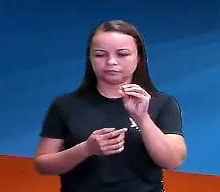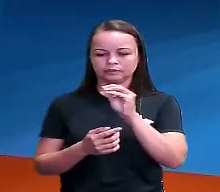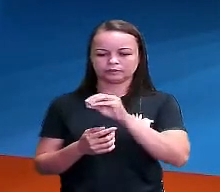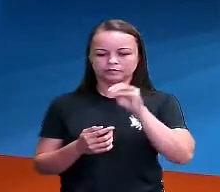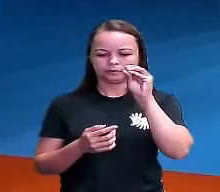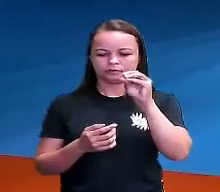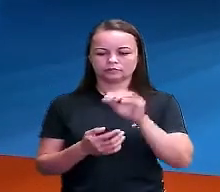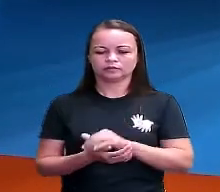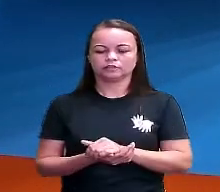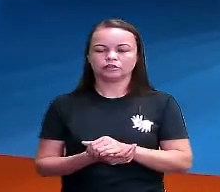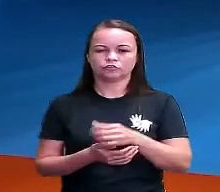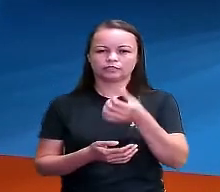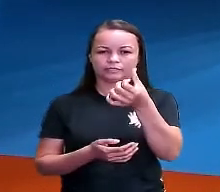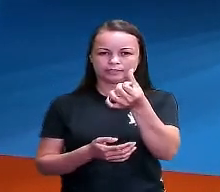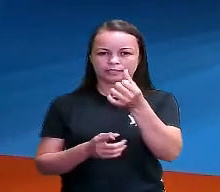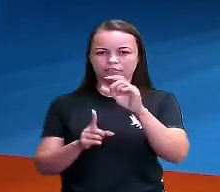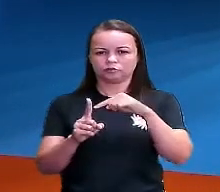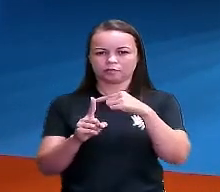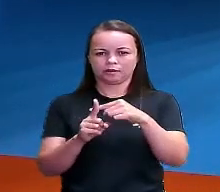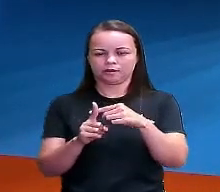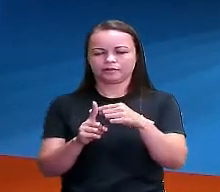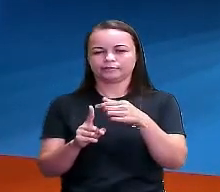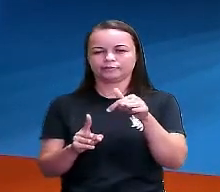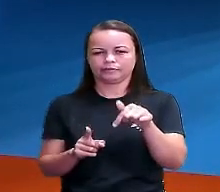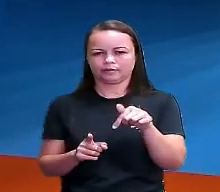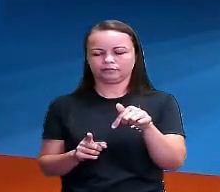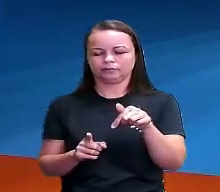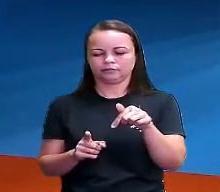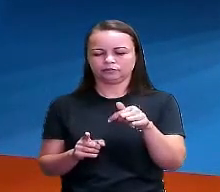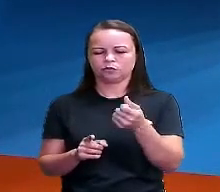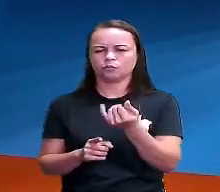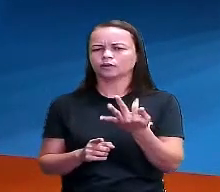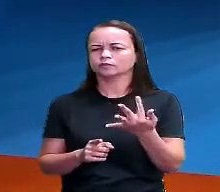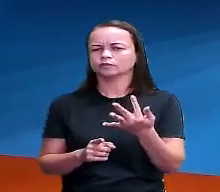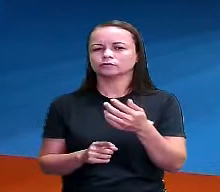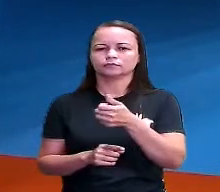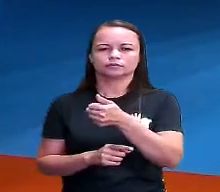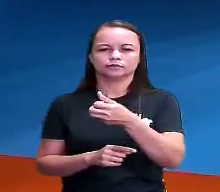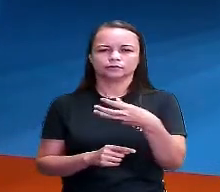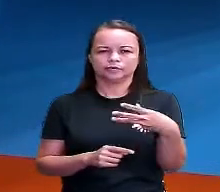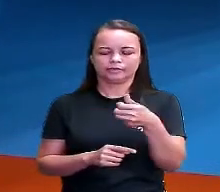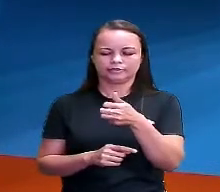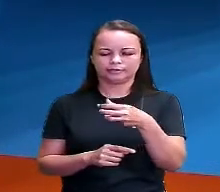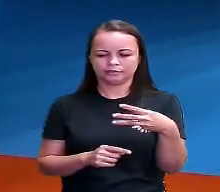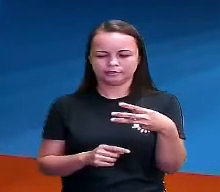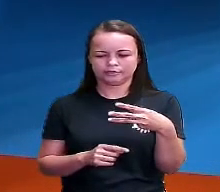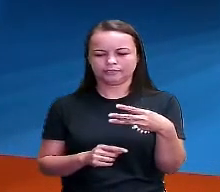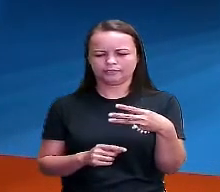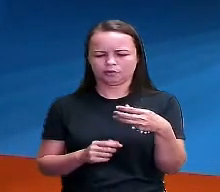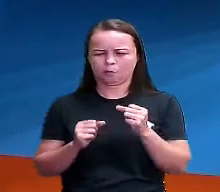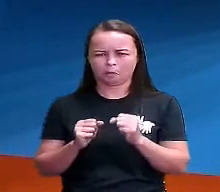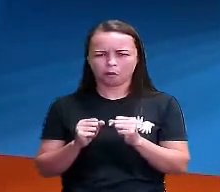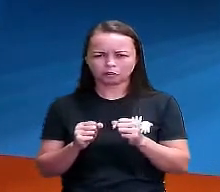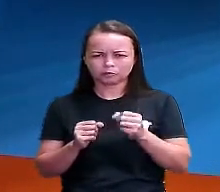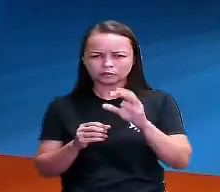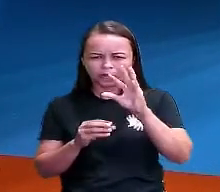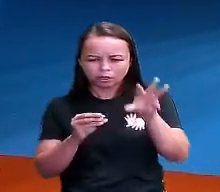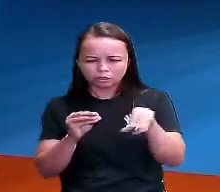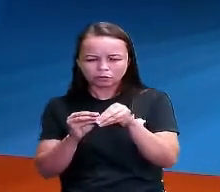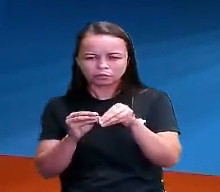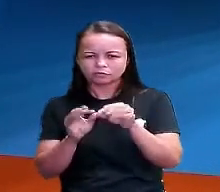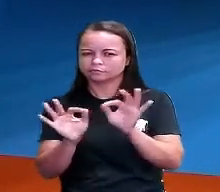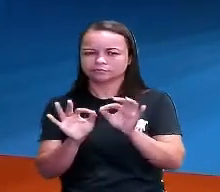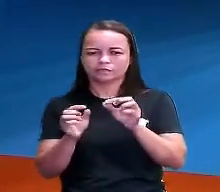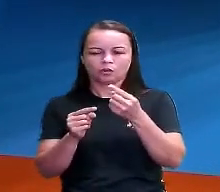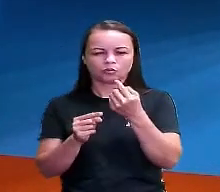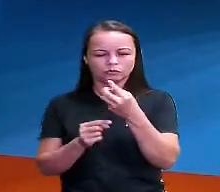Eu vou ter 6 mais 7. 6 mais 7, 13. Não posso botar o 13 todinho aqui.